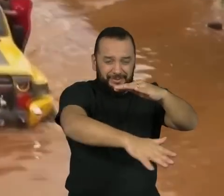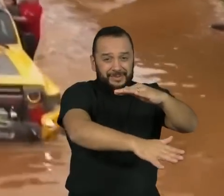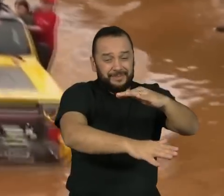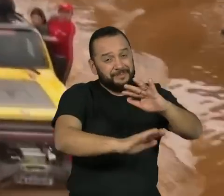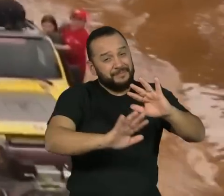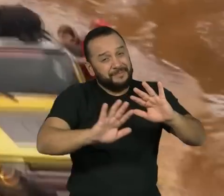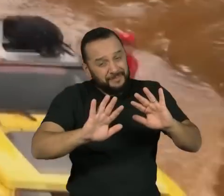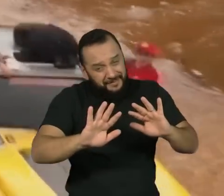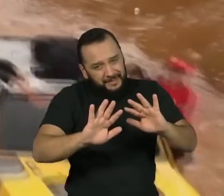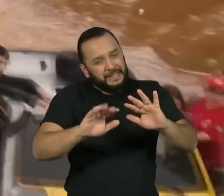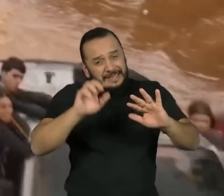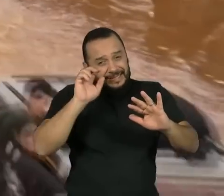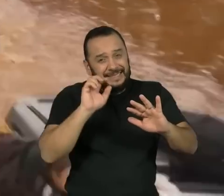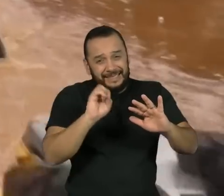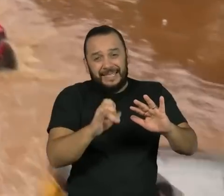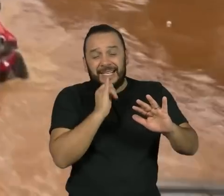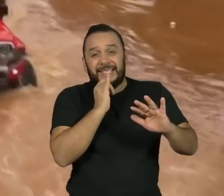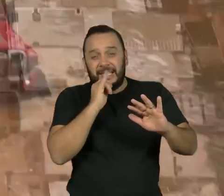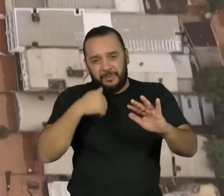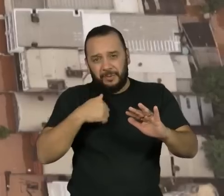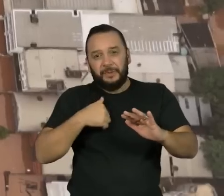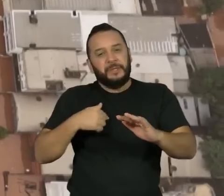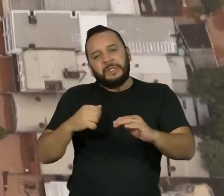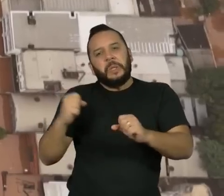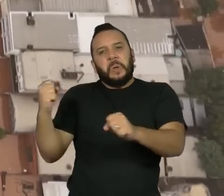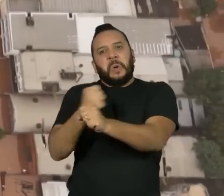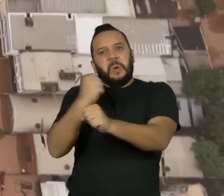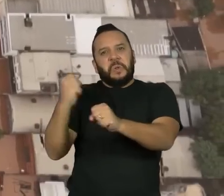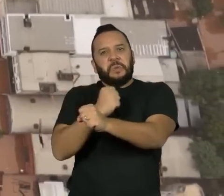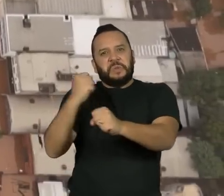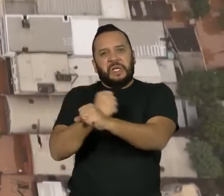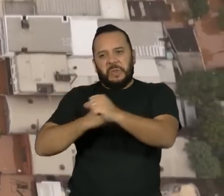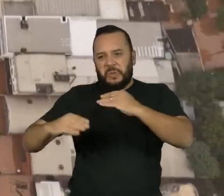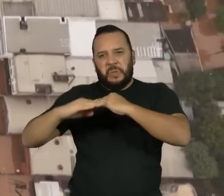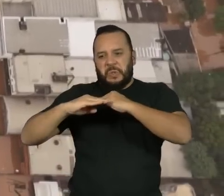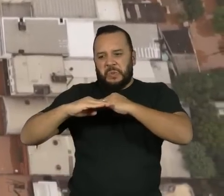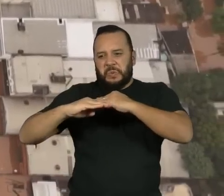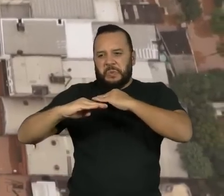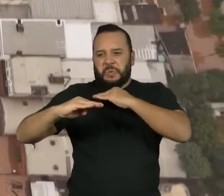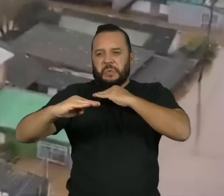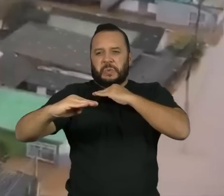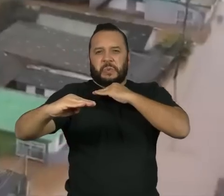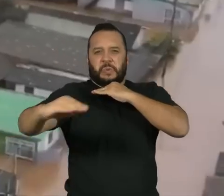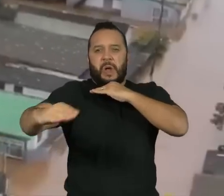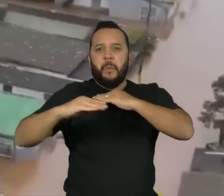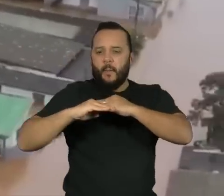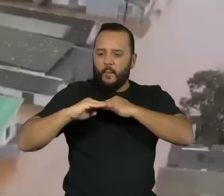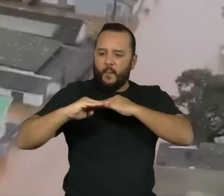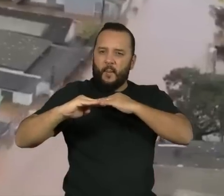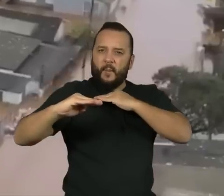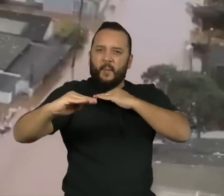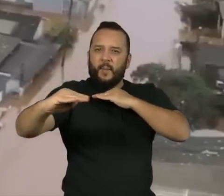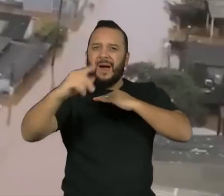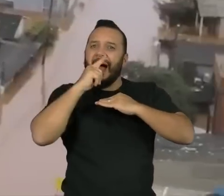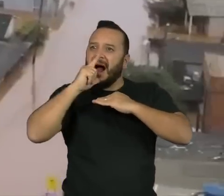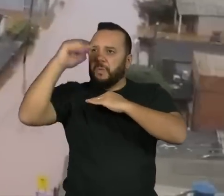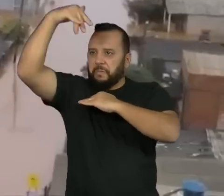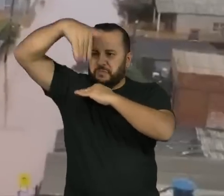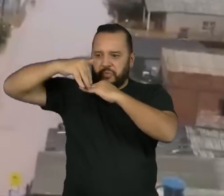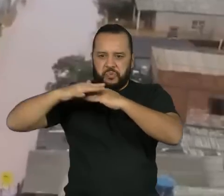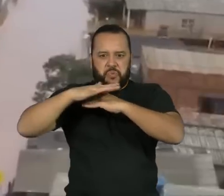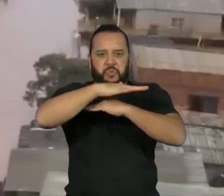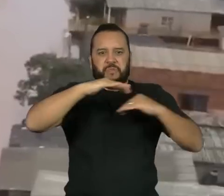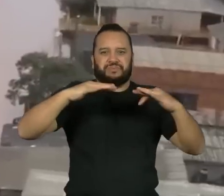menor velocidade, isso faz com que nós não tenhamos o fenômeno chamado de inundação